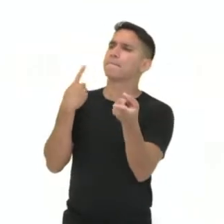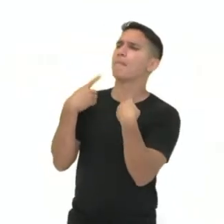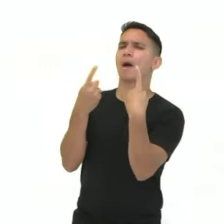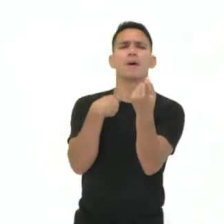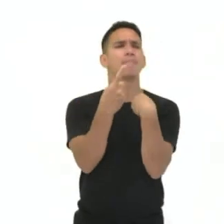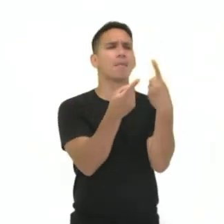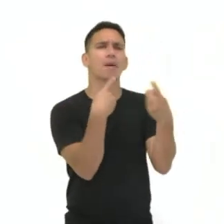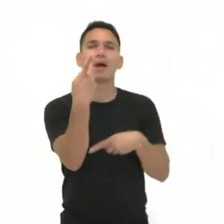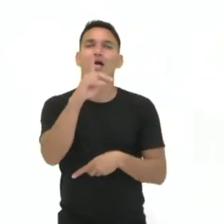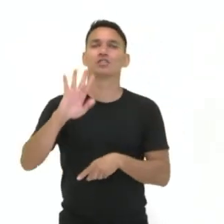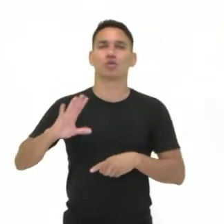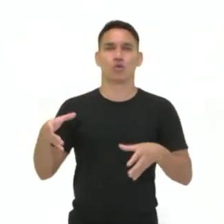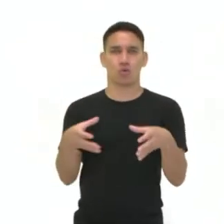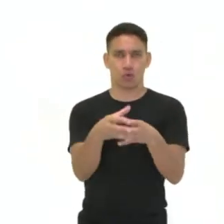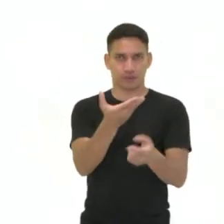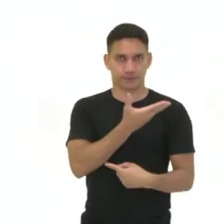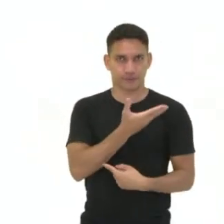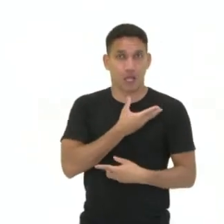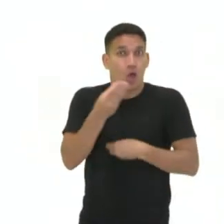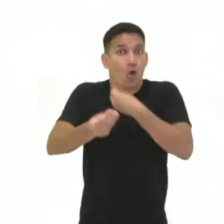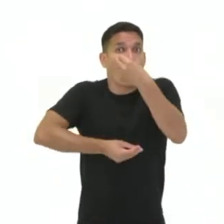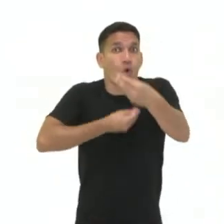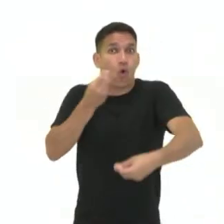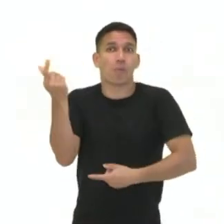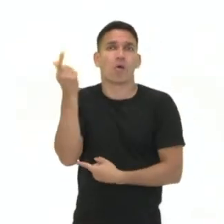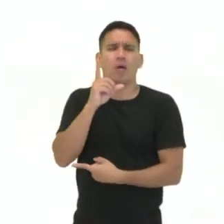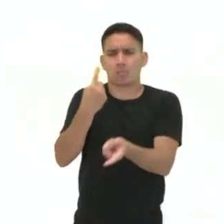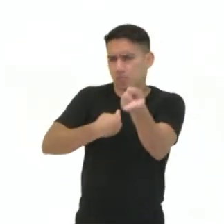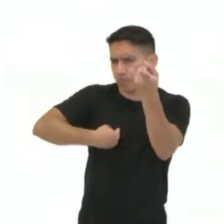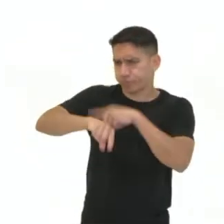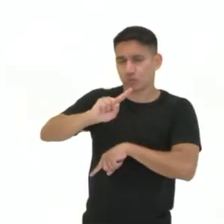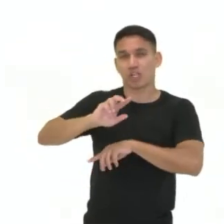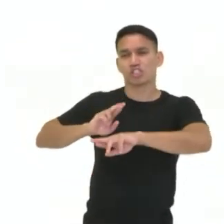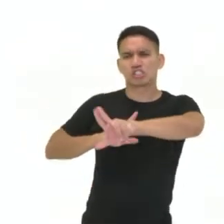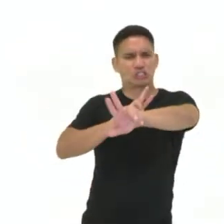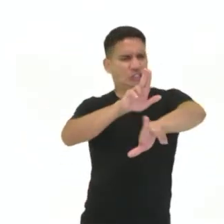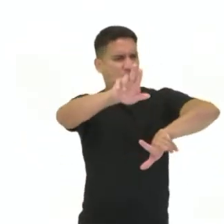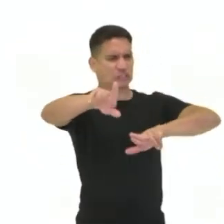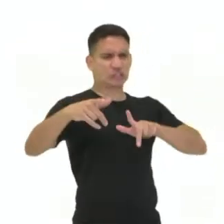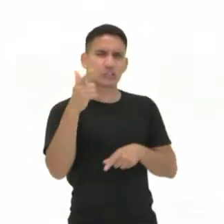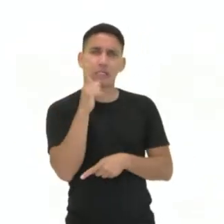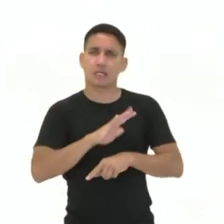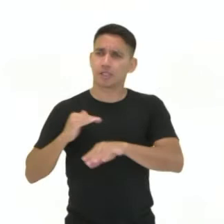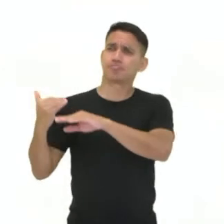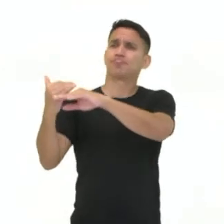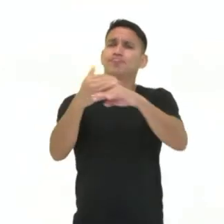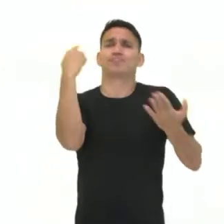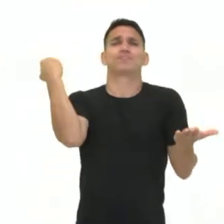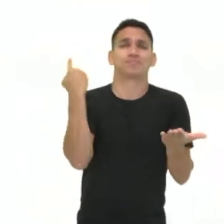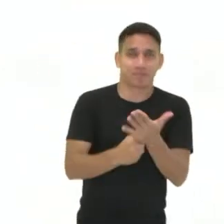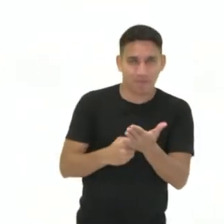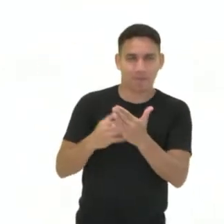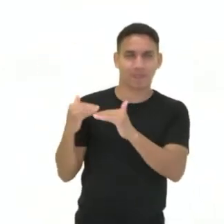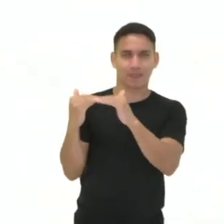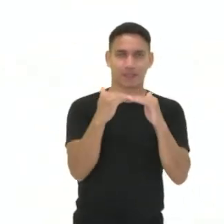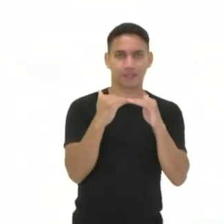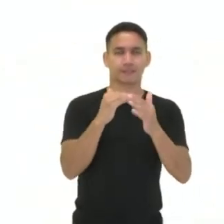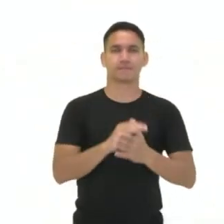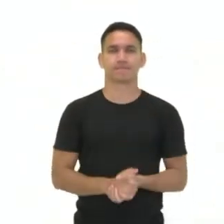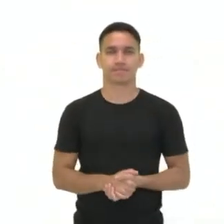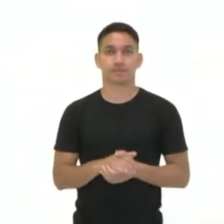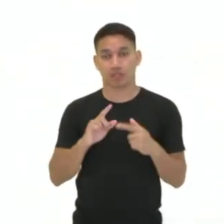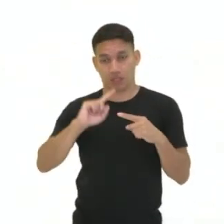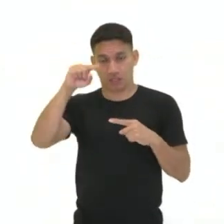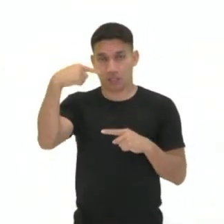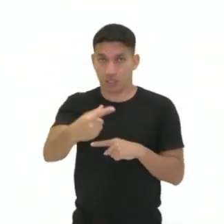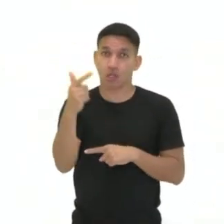turma para tratar de como podemos superar as nossas diferenças e estabelecer consensos. Em